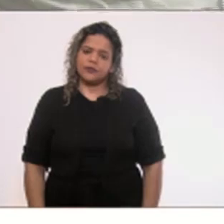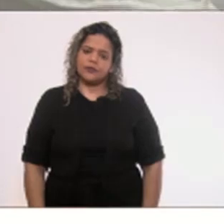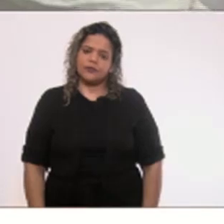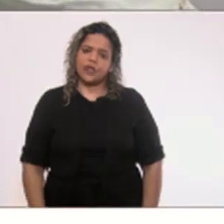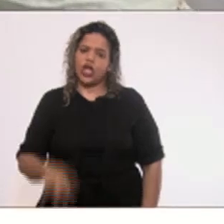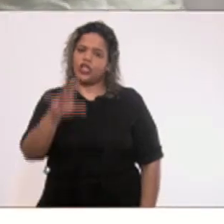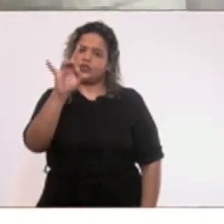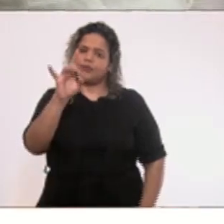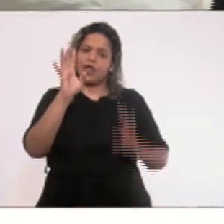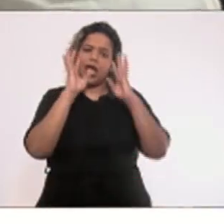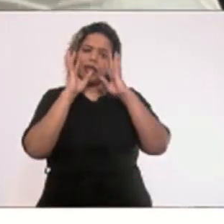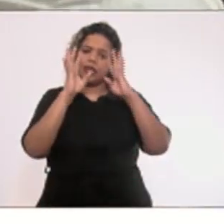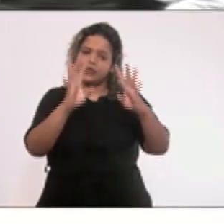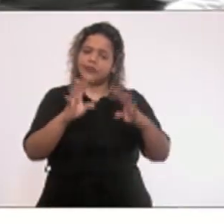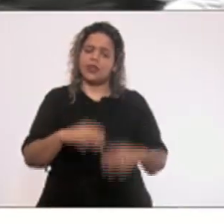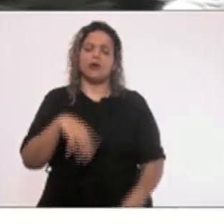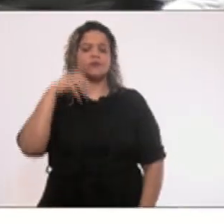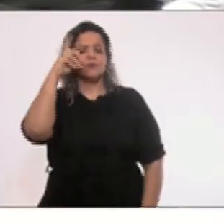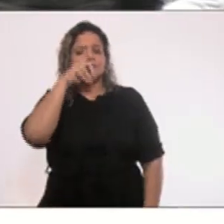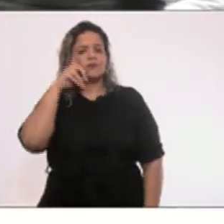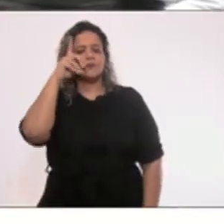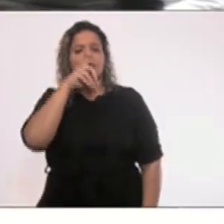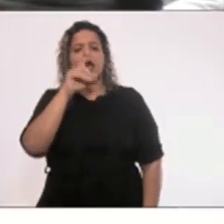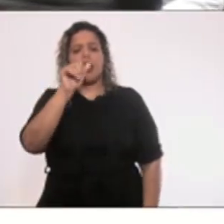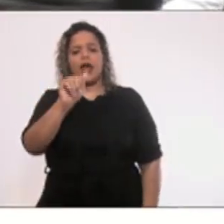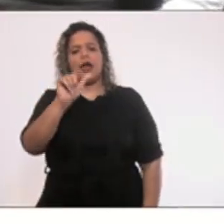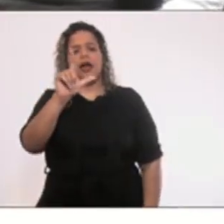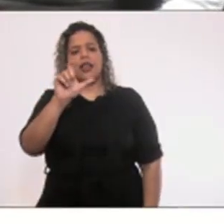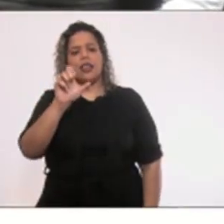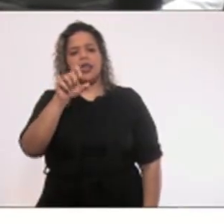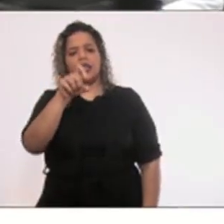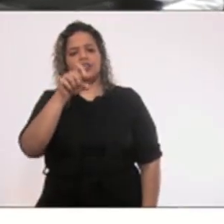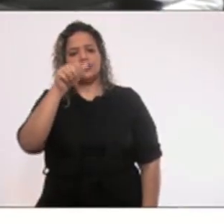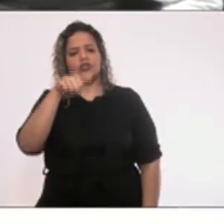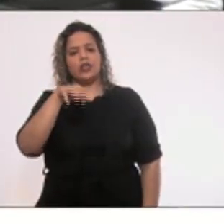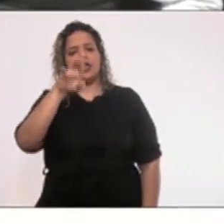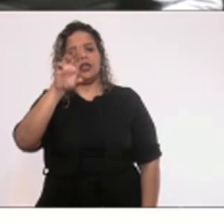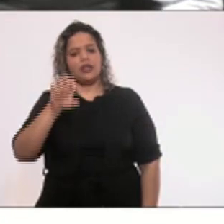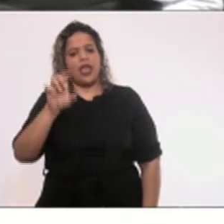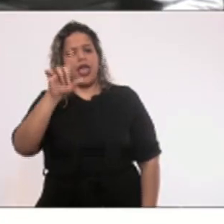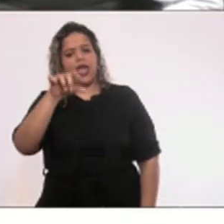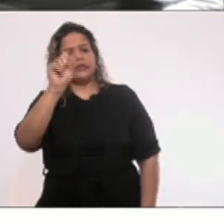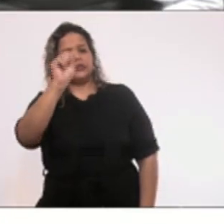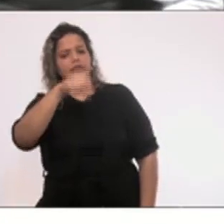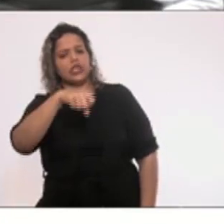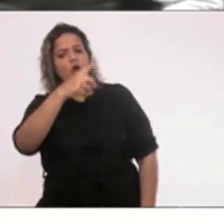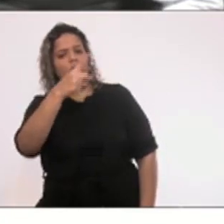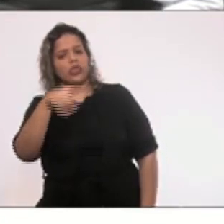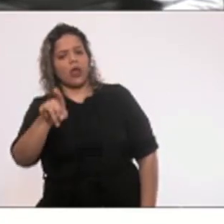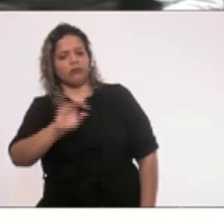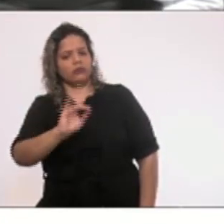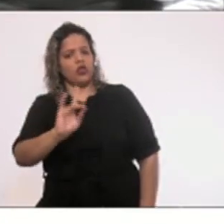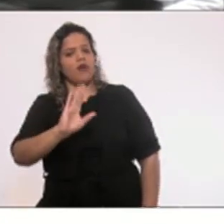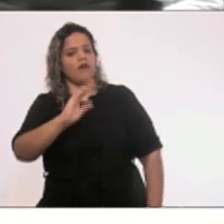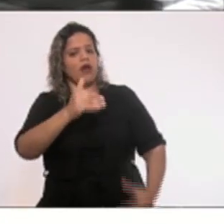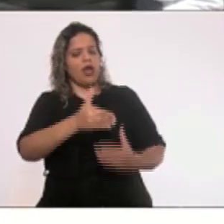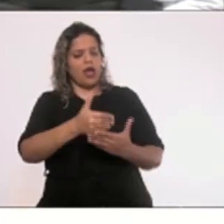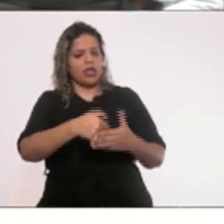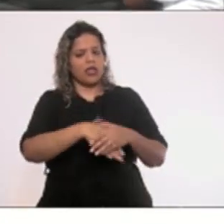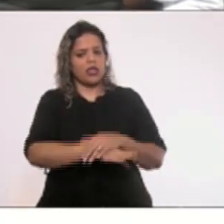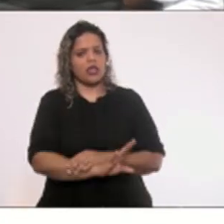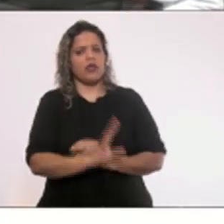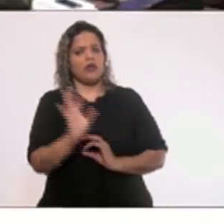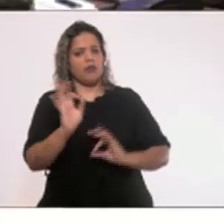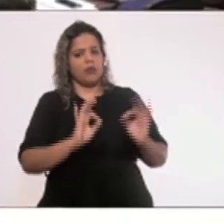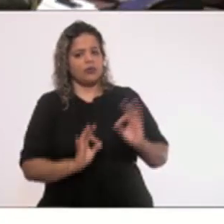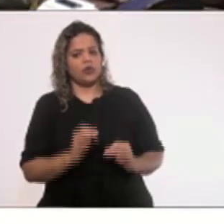Só vou chamar a atenção do deputado Alexandre, que prevalece sim ou não. Não vai arquivo o projeto do deputado Coronel Salema